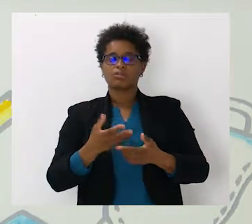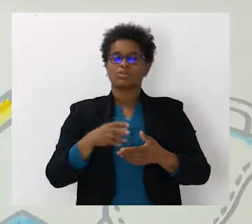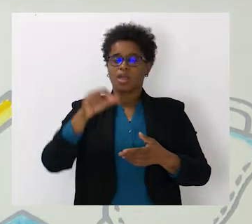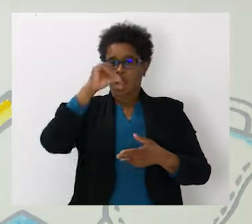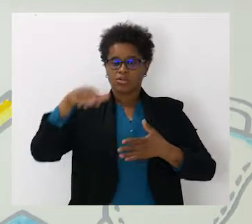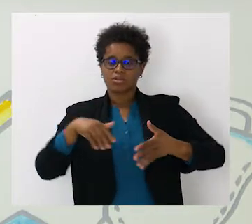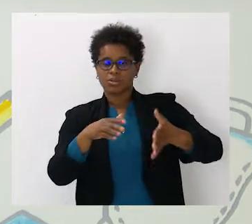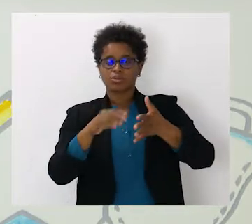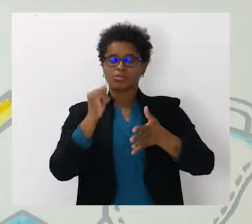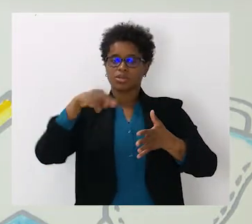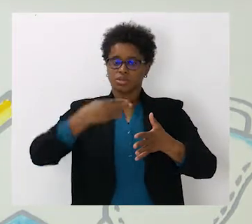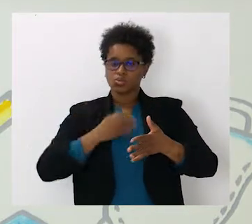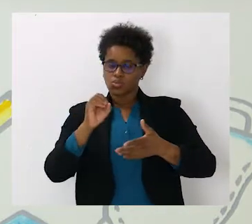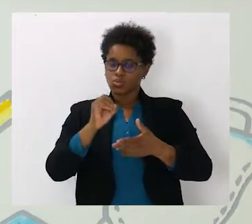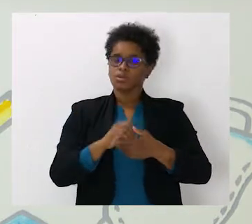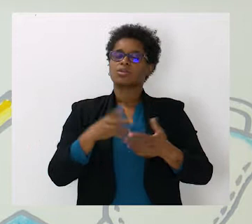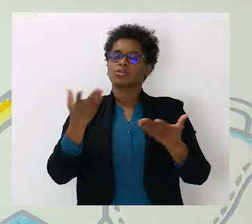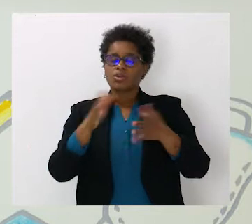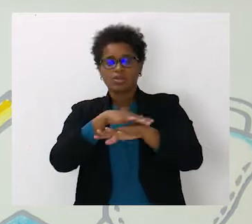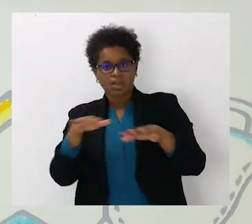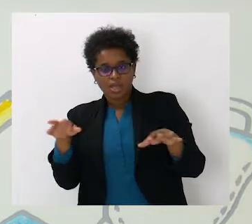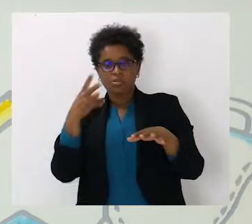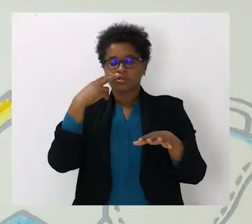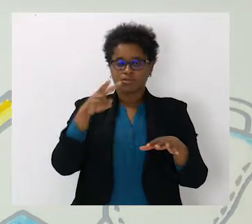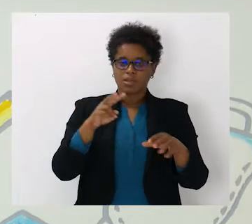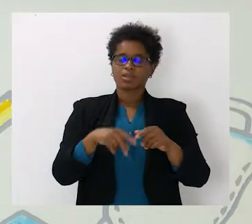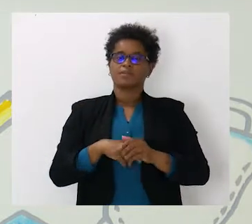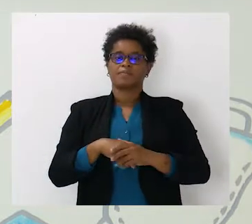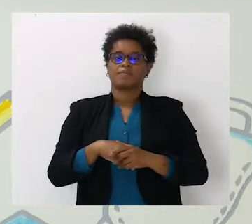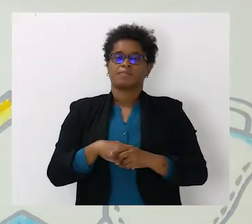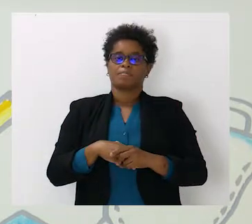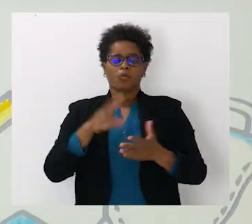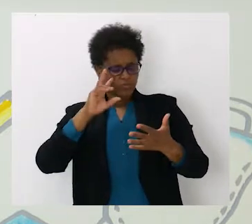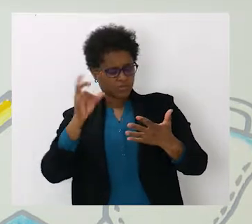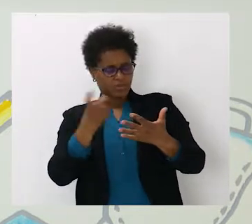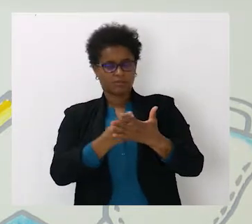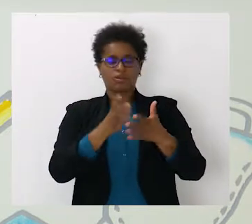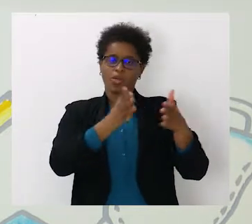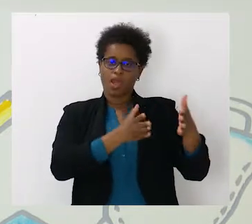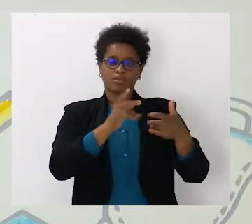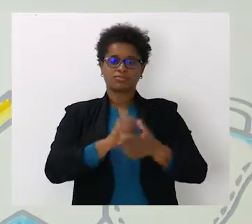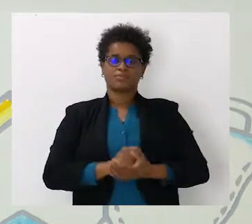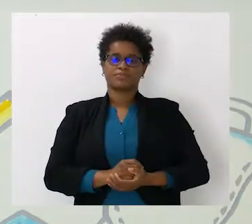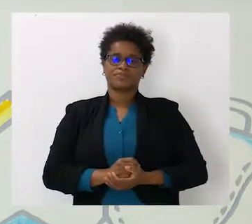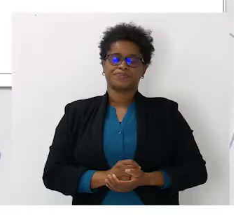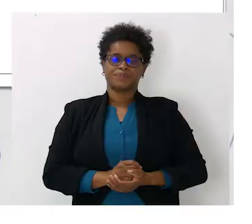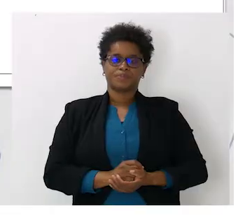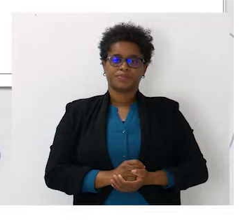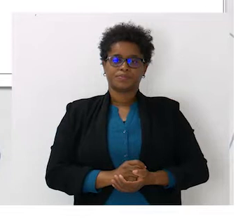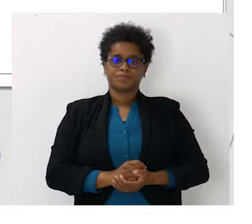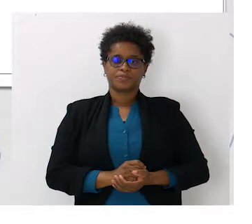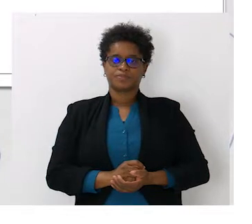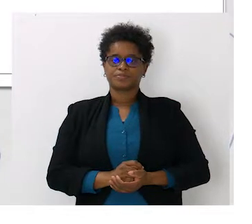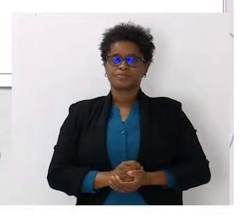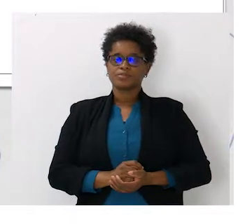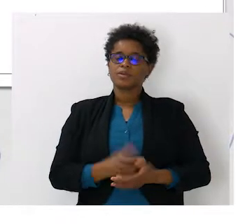isto resume aquilo que acabamos de ver, observar no mapa.